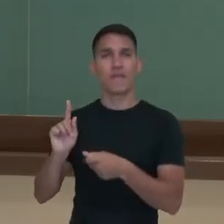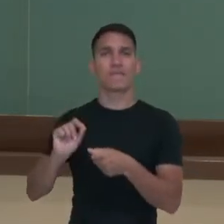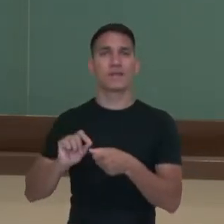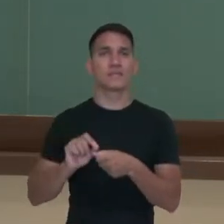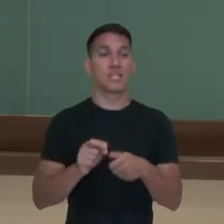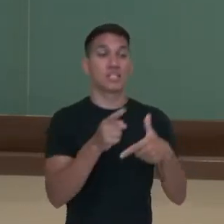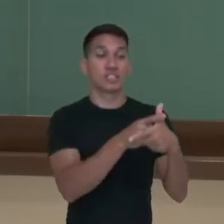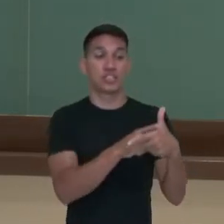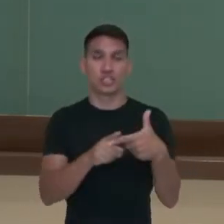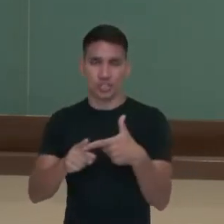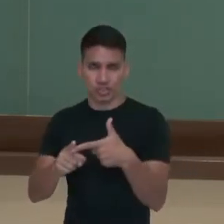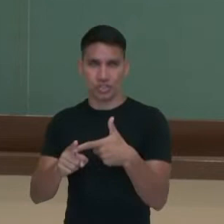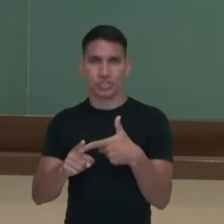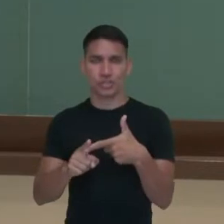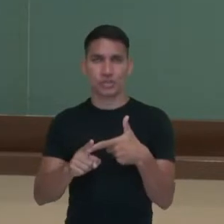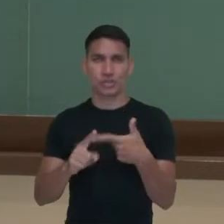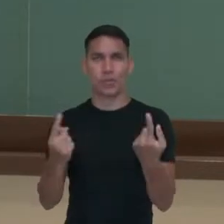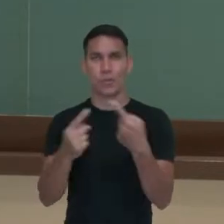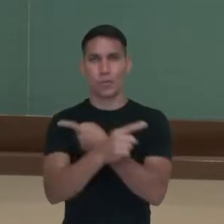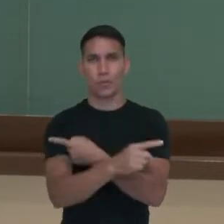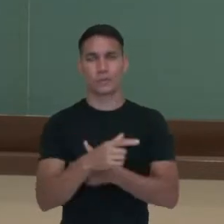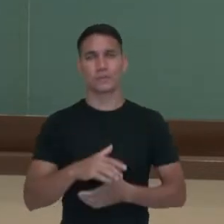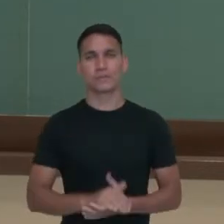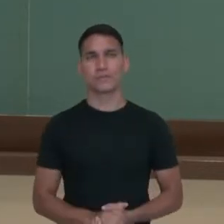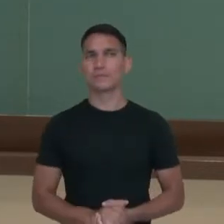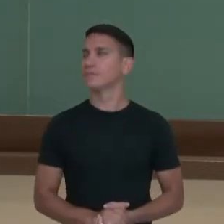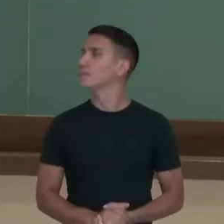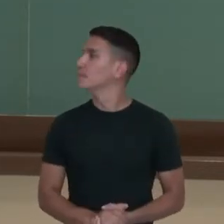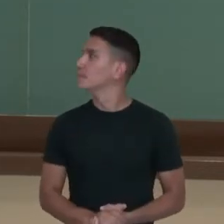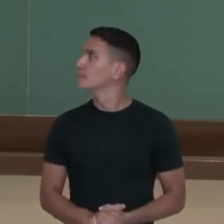a passagem contrária.